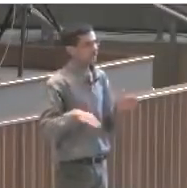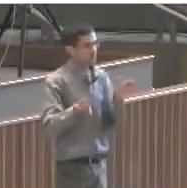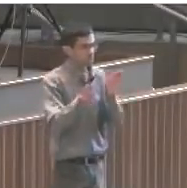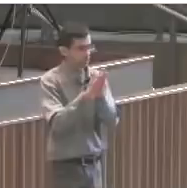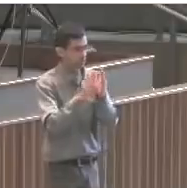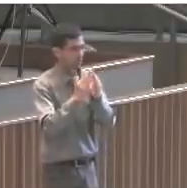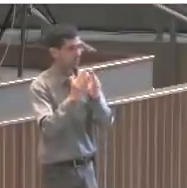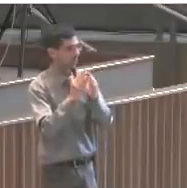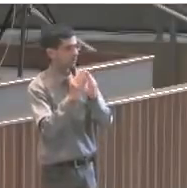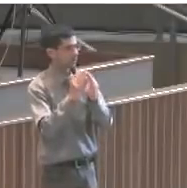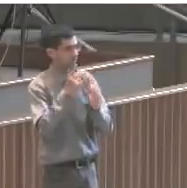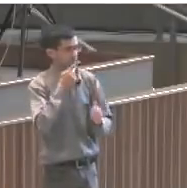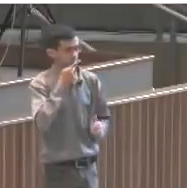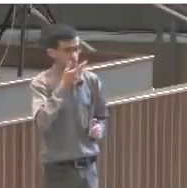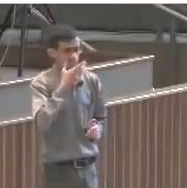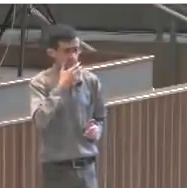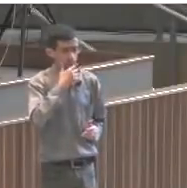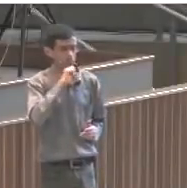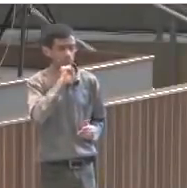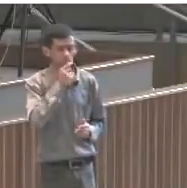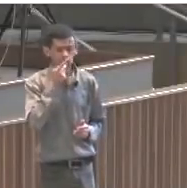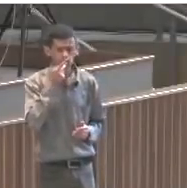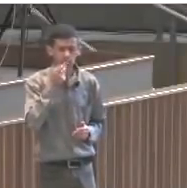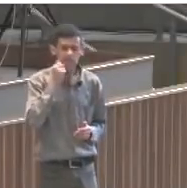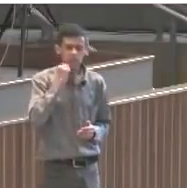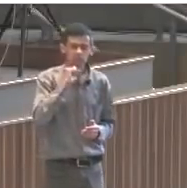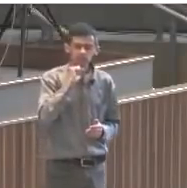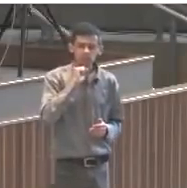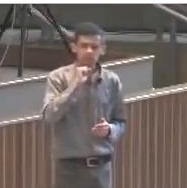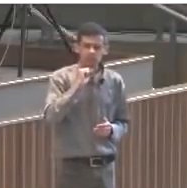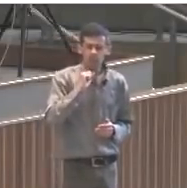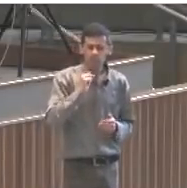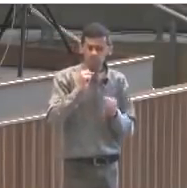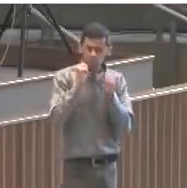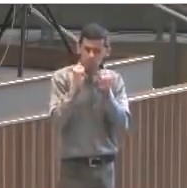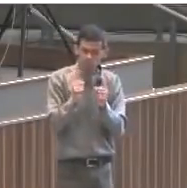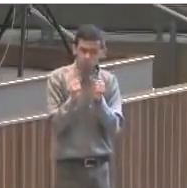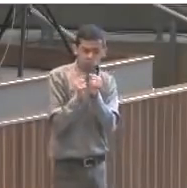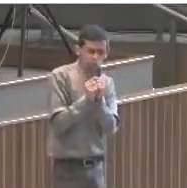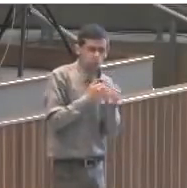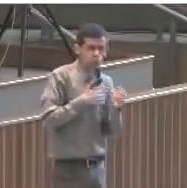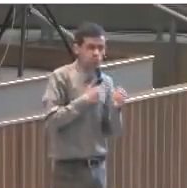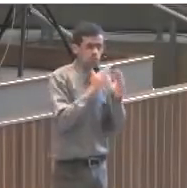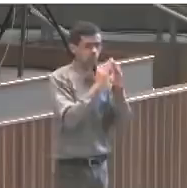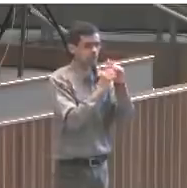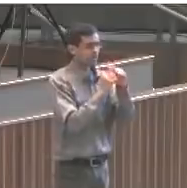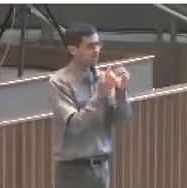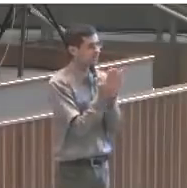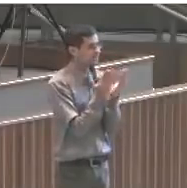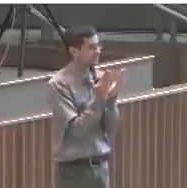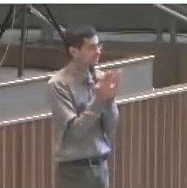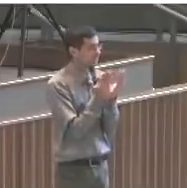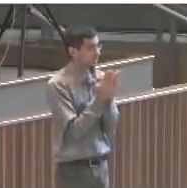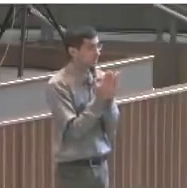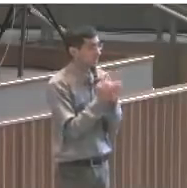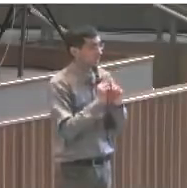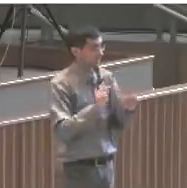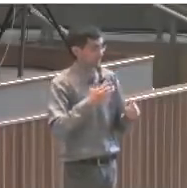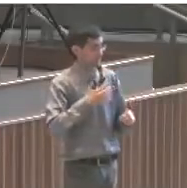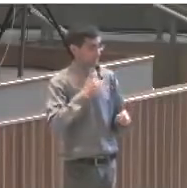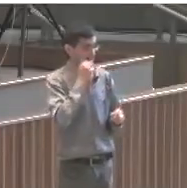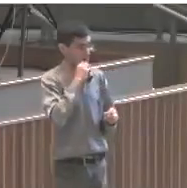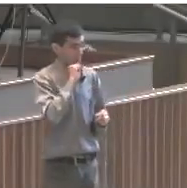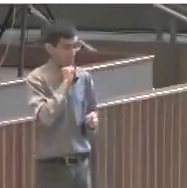e falei com a minha mãe mãe a senhora me leva numa igreja de crentes mamãe era católica